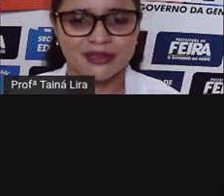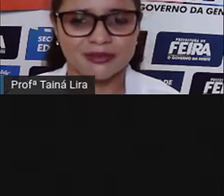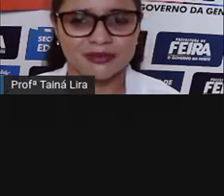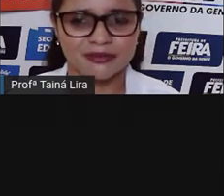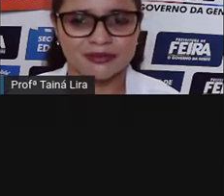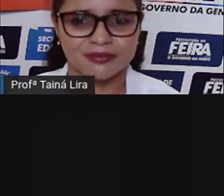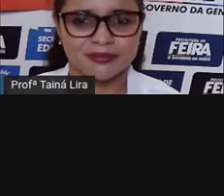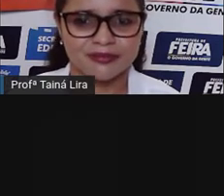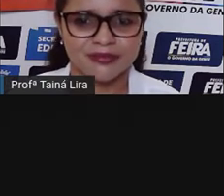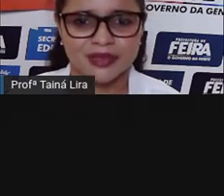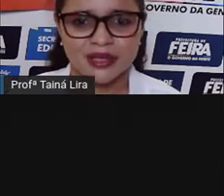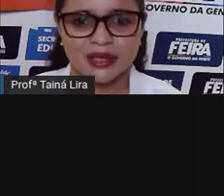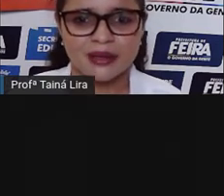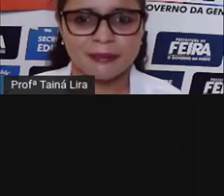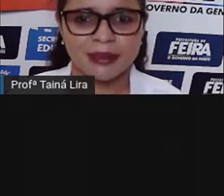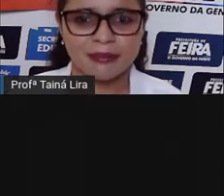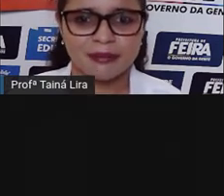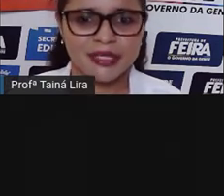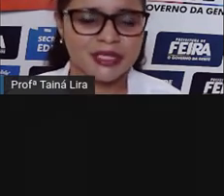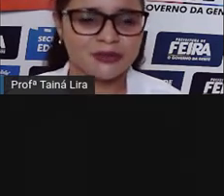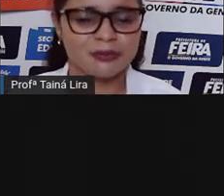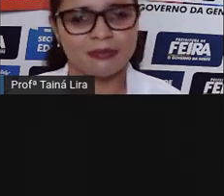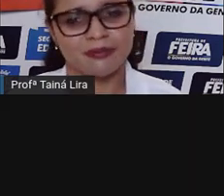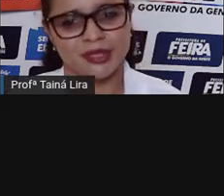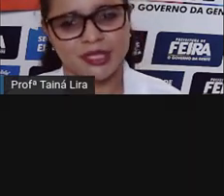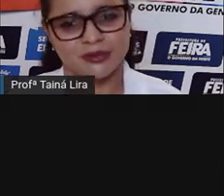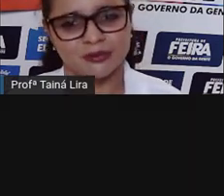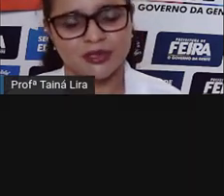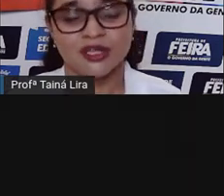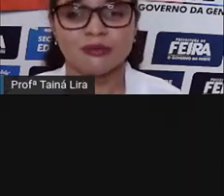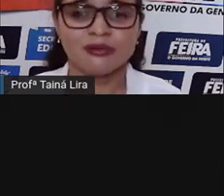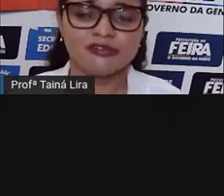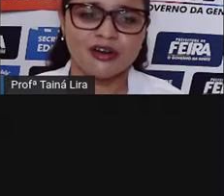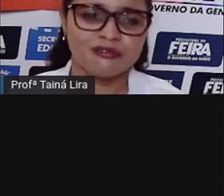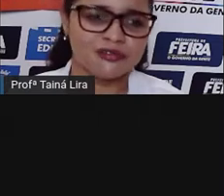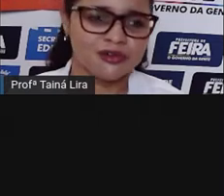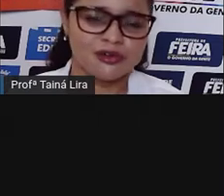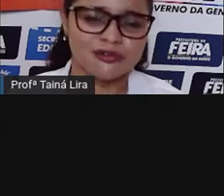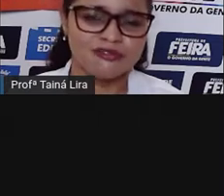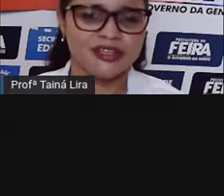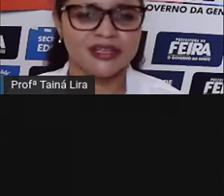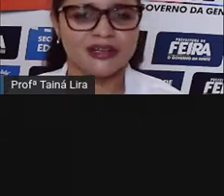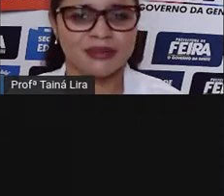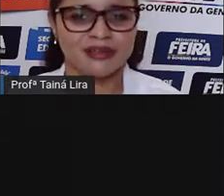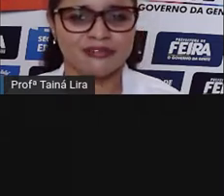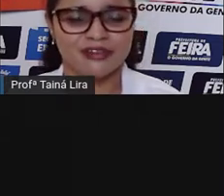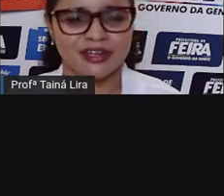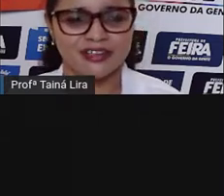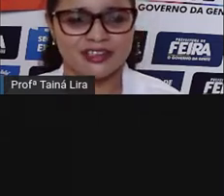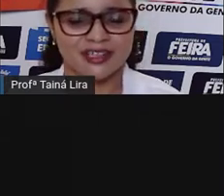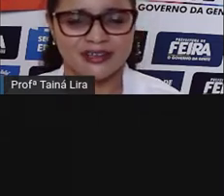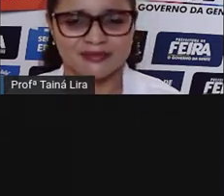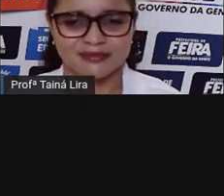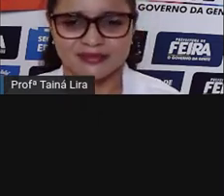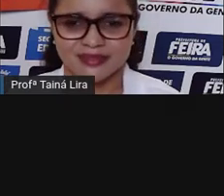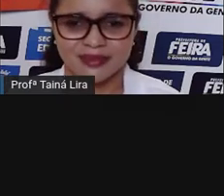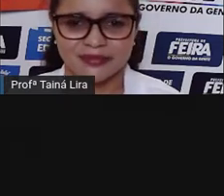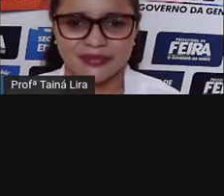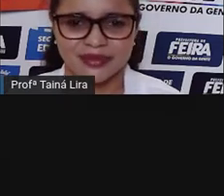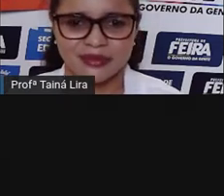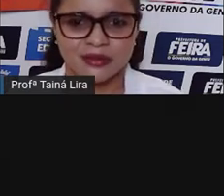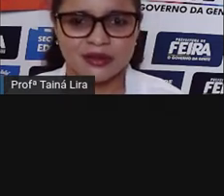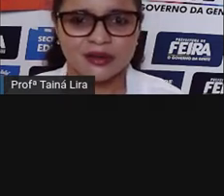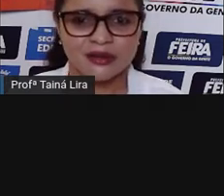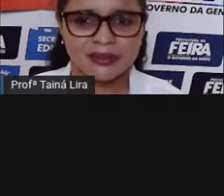babuíno os babuínos babuíno por favor venha a minha festa